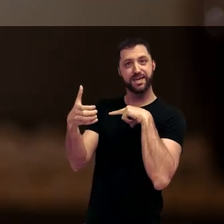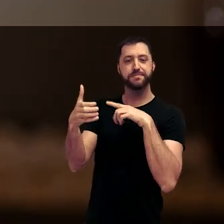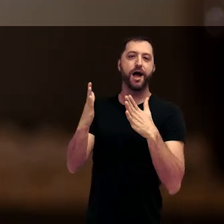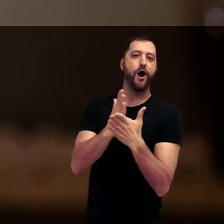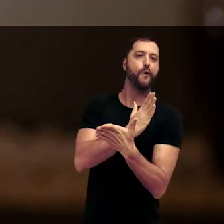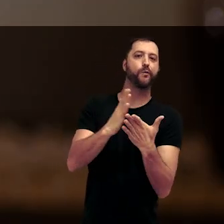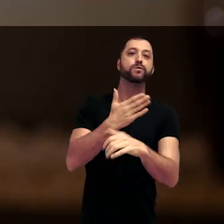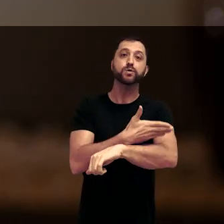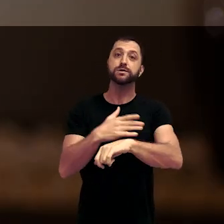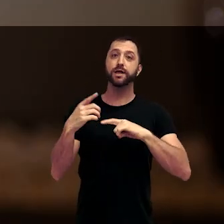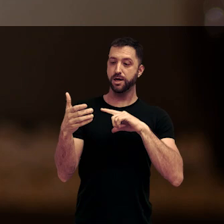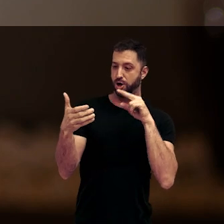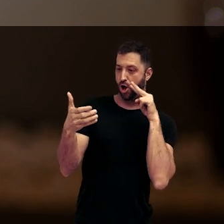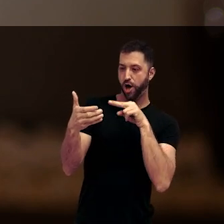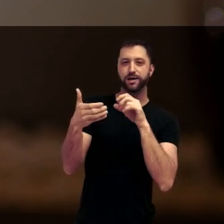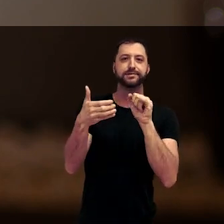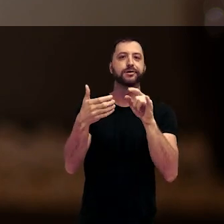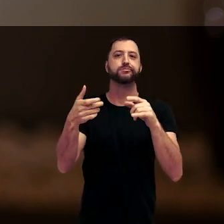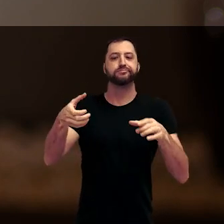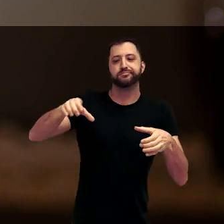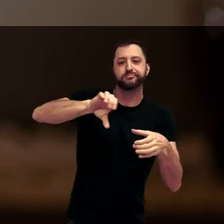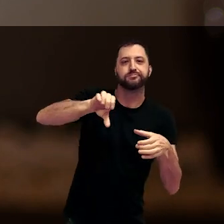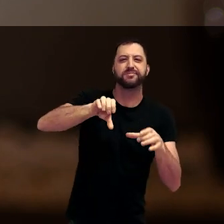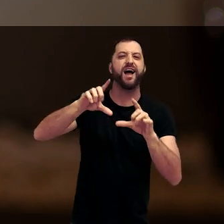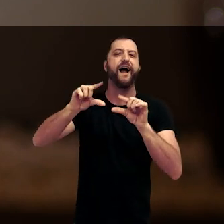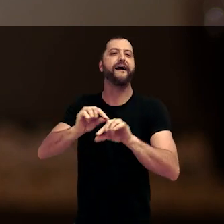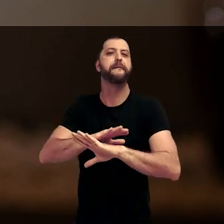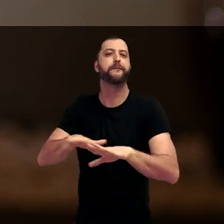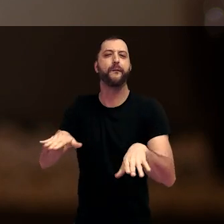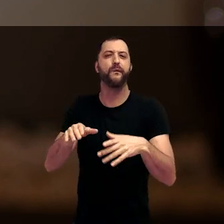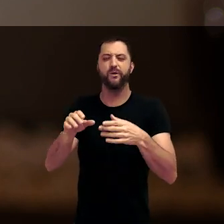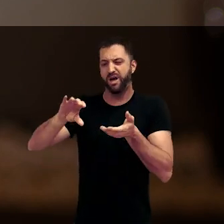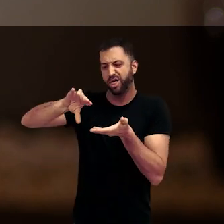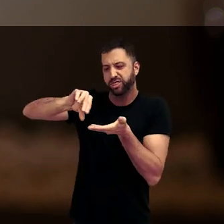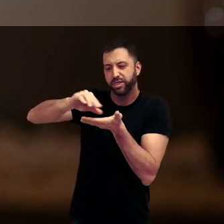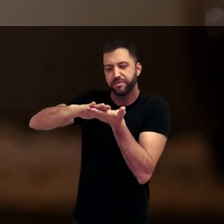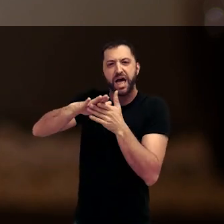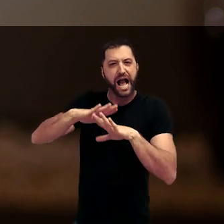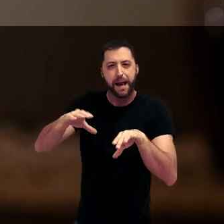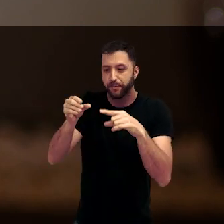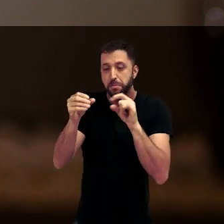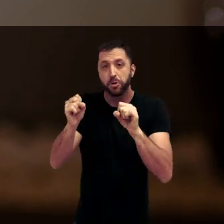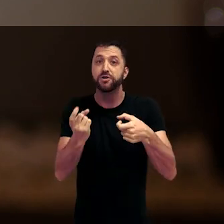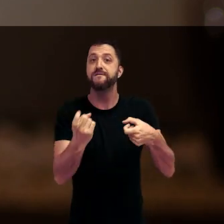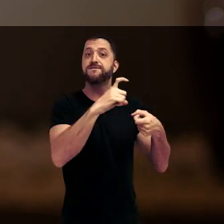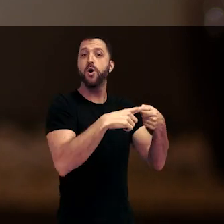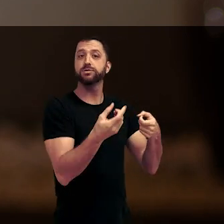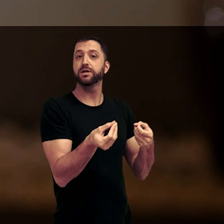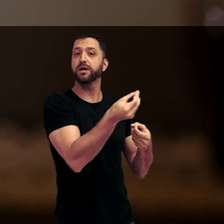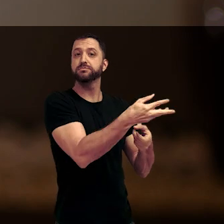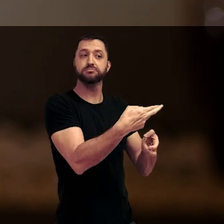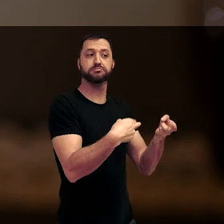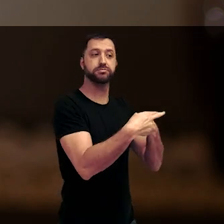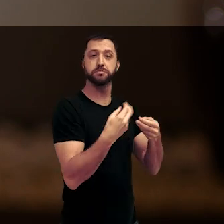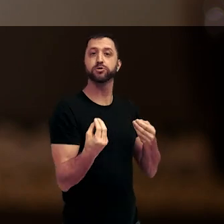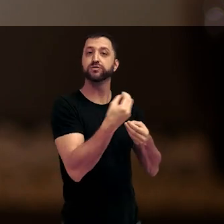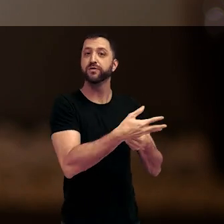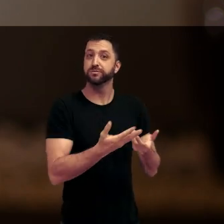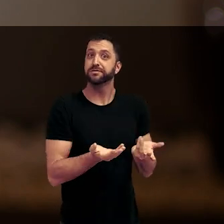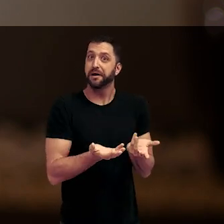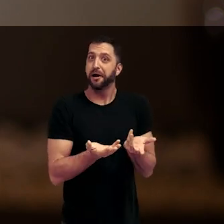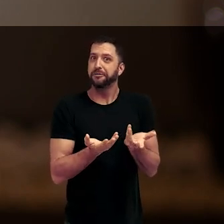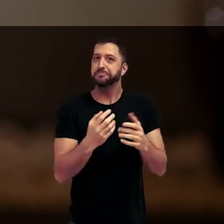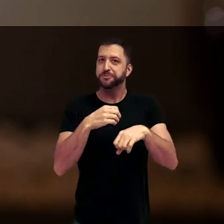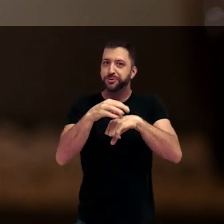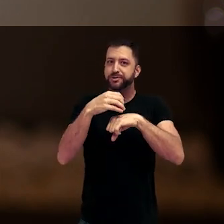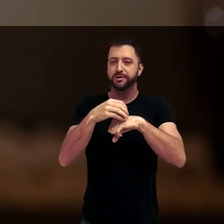tem programas de que você pode levar de volta a embalagem quando ela acaba. Então, quando você tá